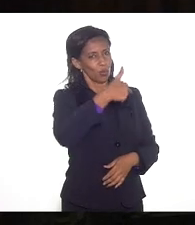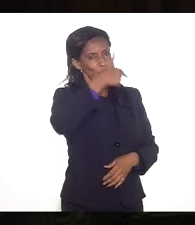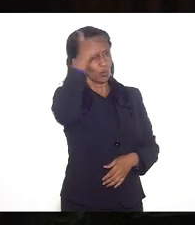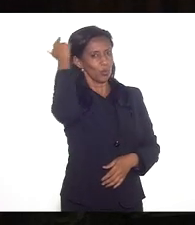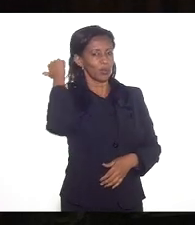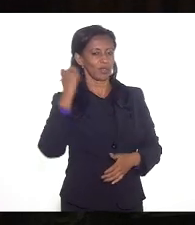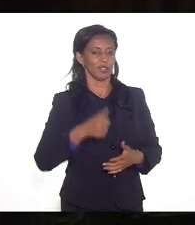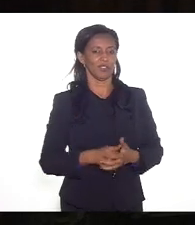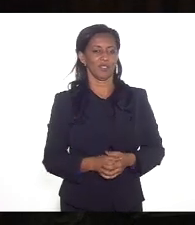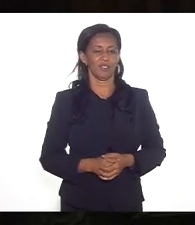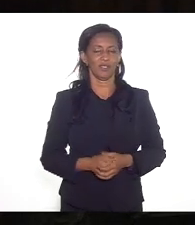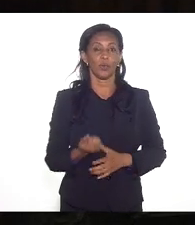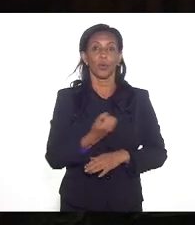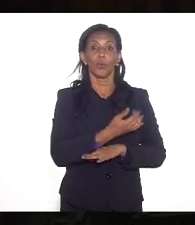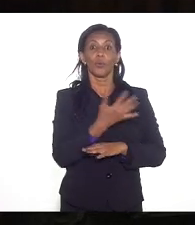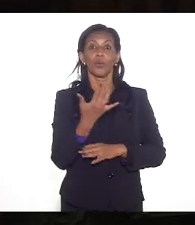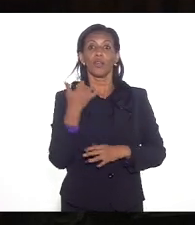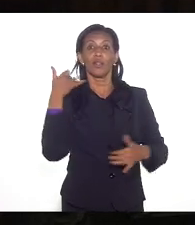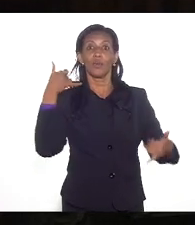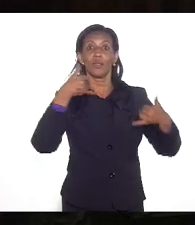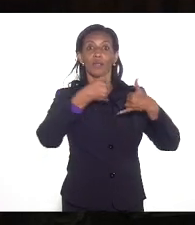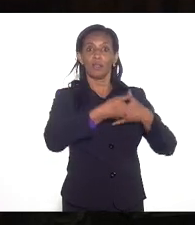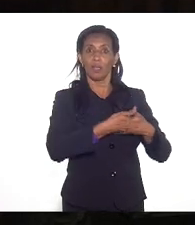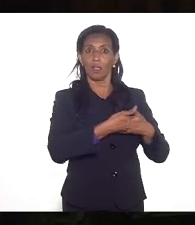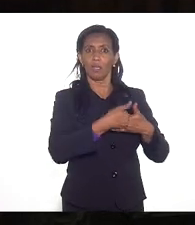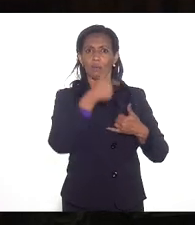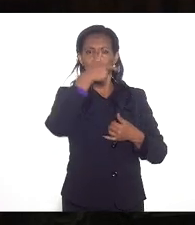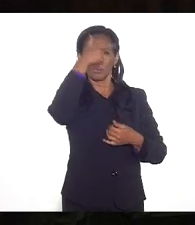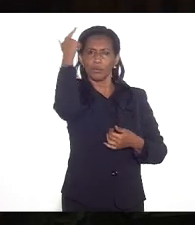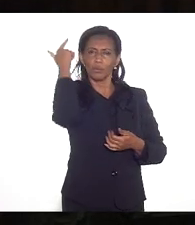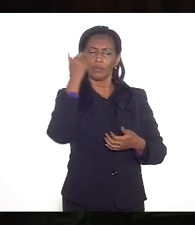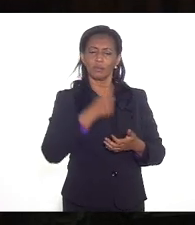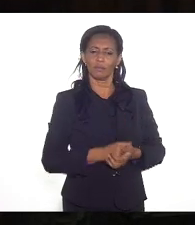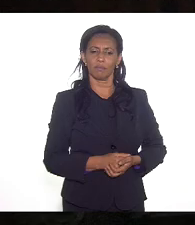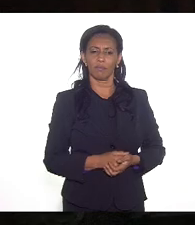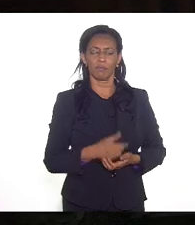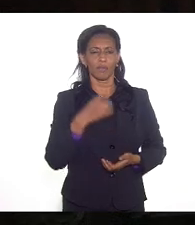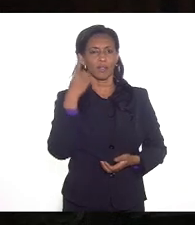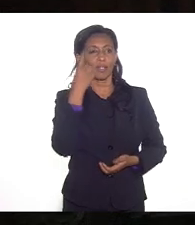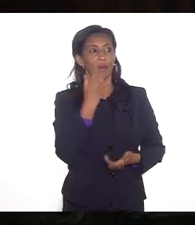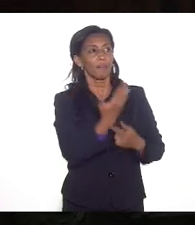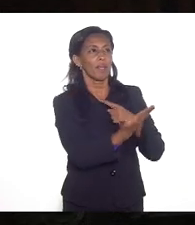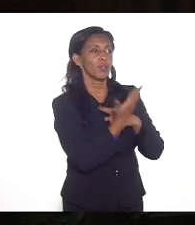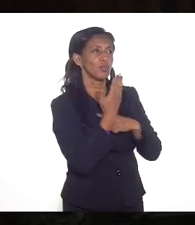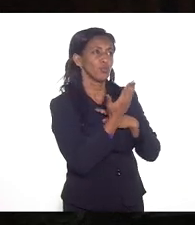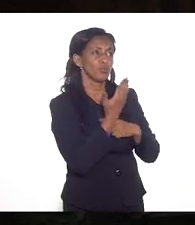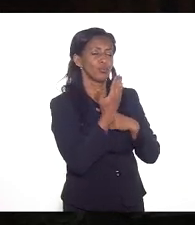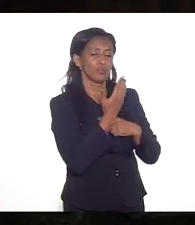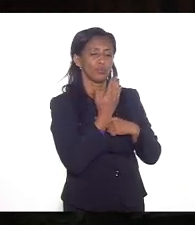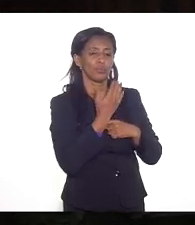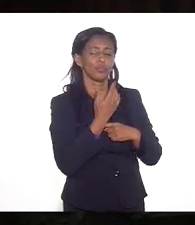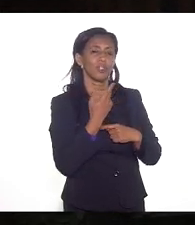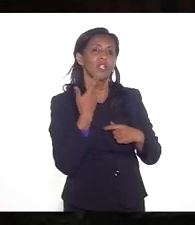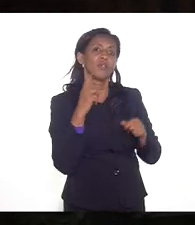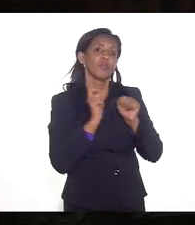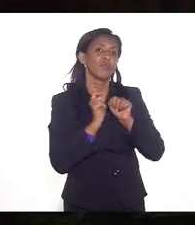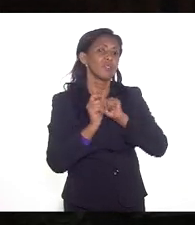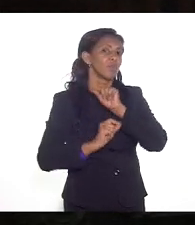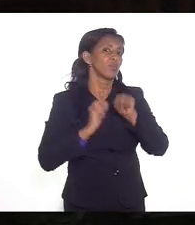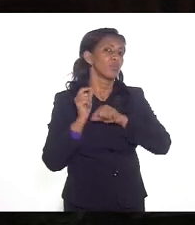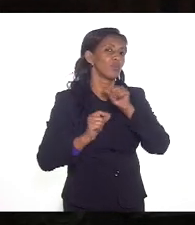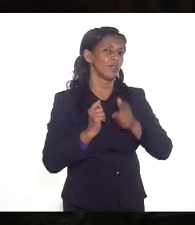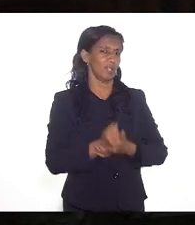Nescau quantas vezes eu liguei para o deputado nos Paulo ele tá no hospital me ajuda que que eu vou fazer